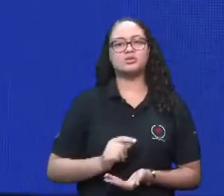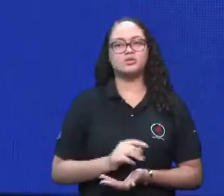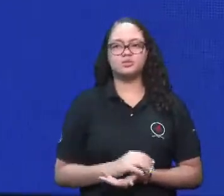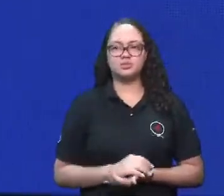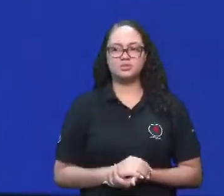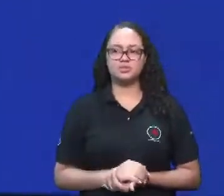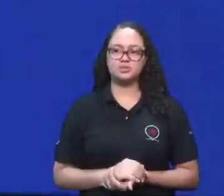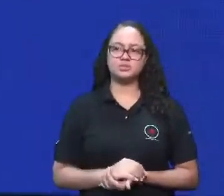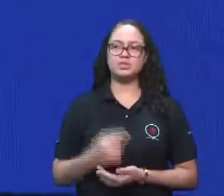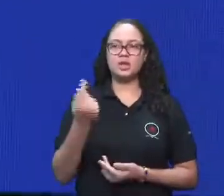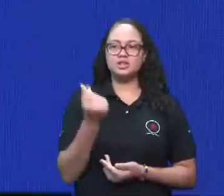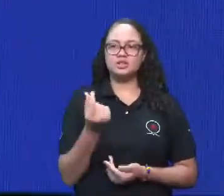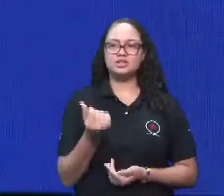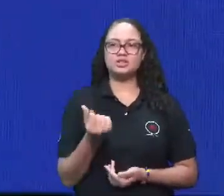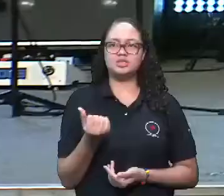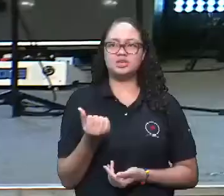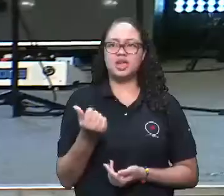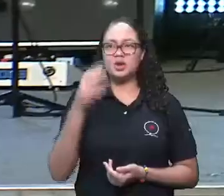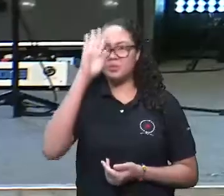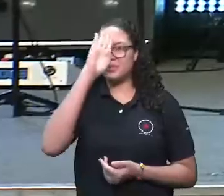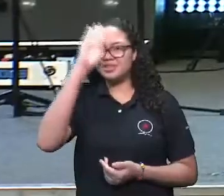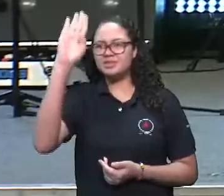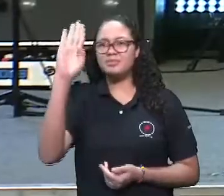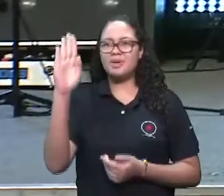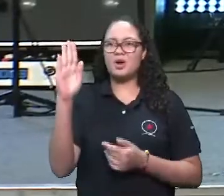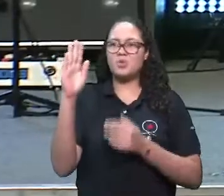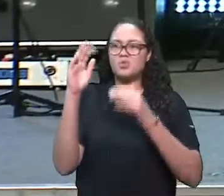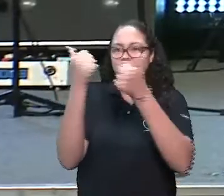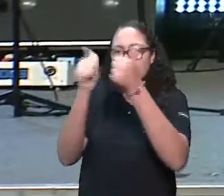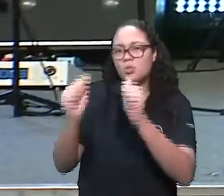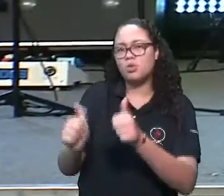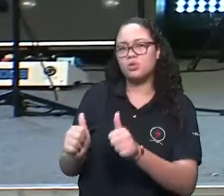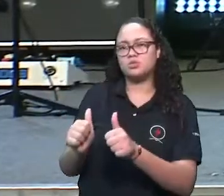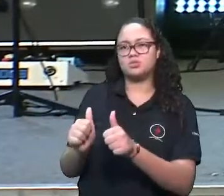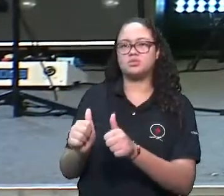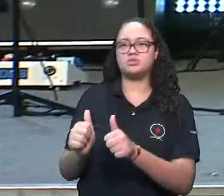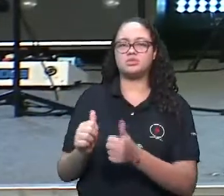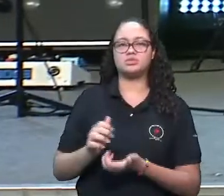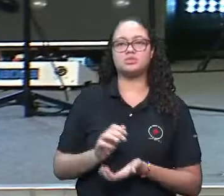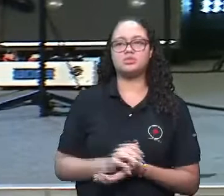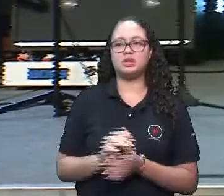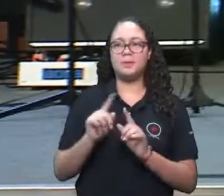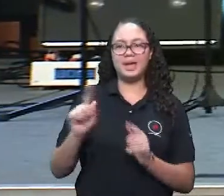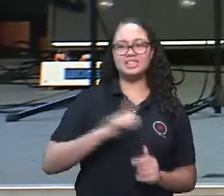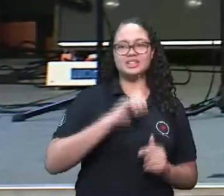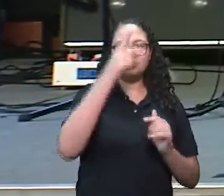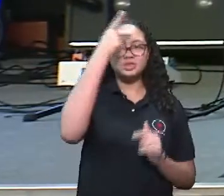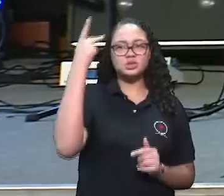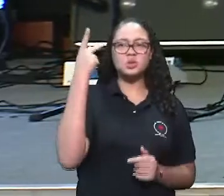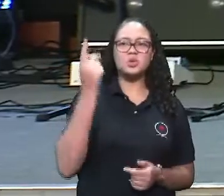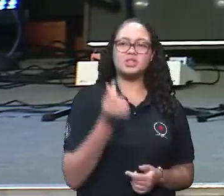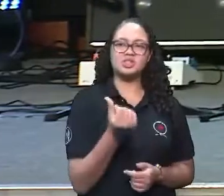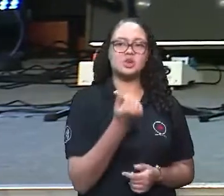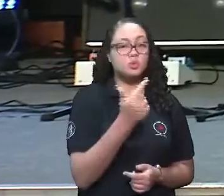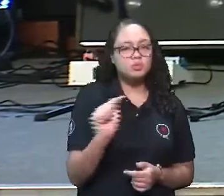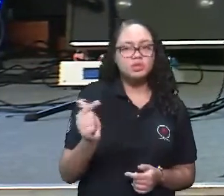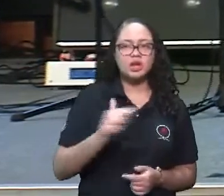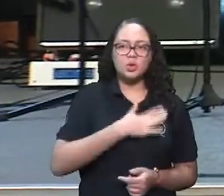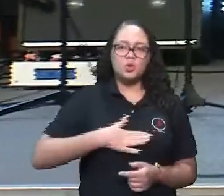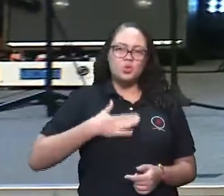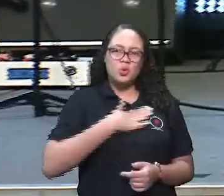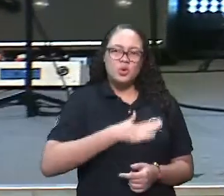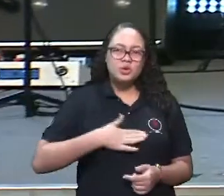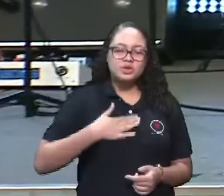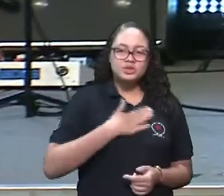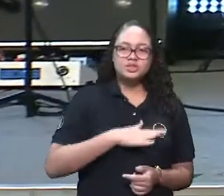o dinheiro, para ele é o Deus, é o que o pastor falou. Agora tem gente que não tem dinheiro nenhum, gosta de alguém e vai dizer